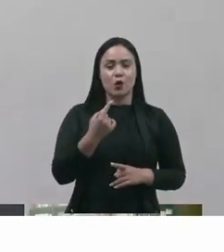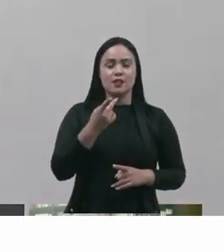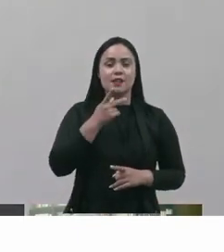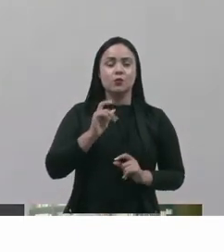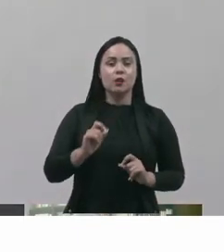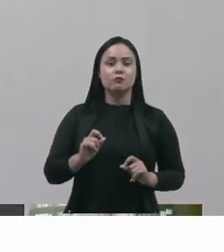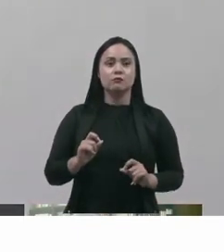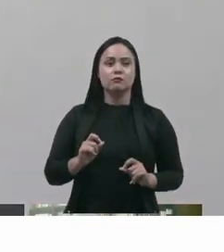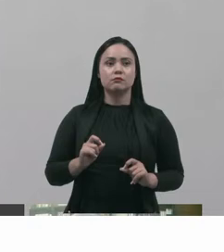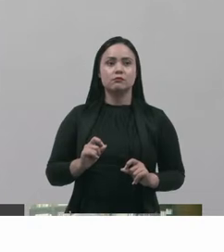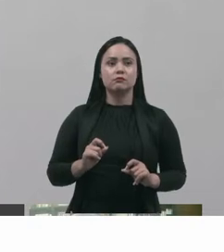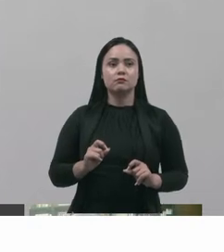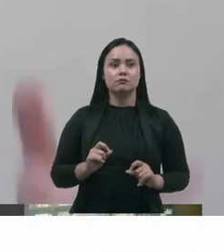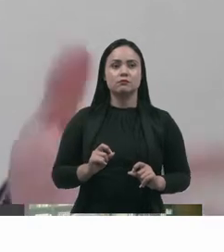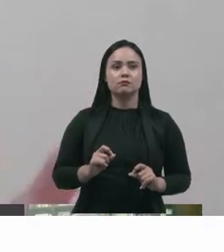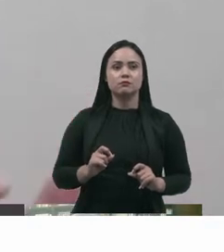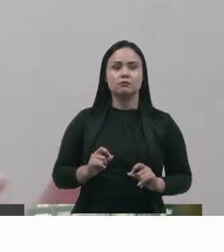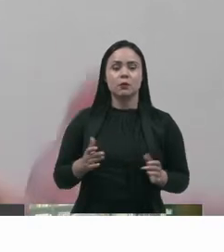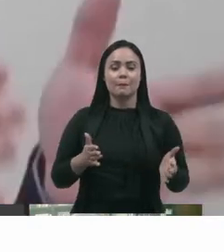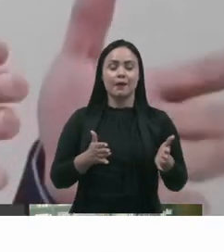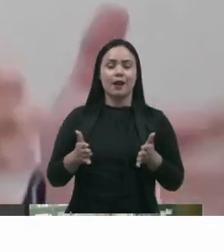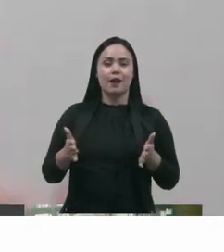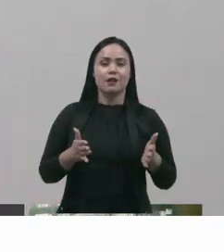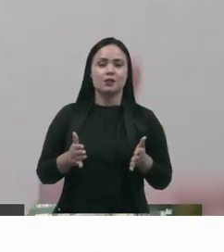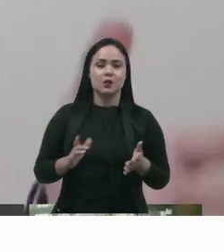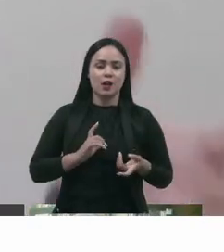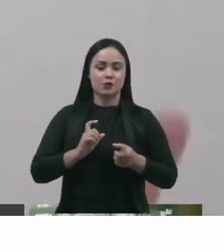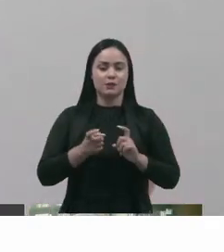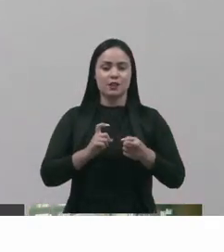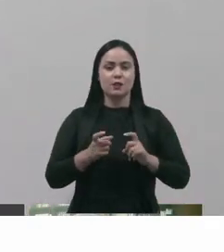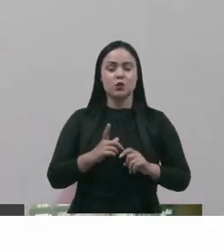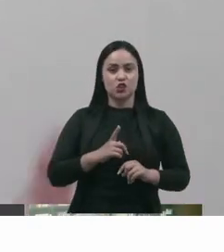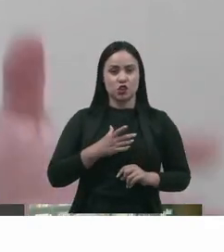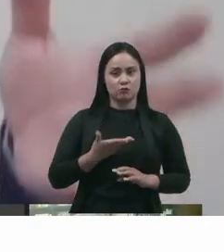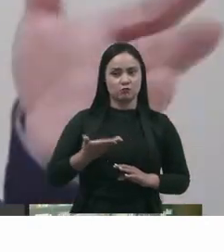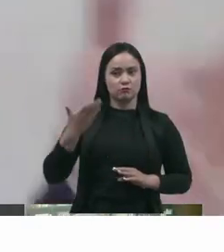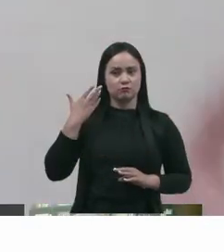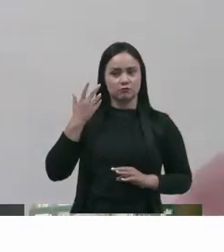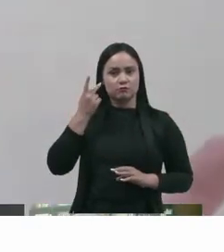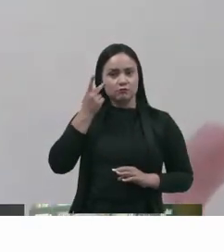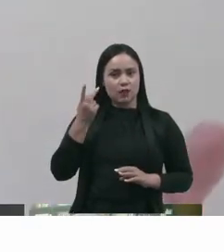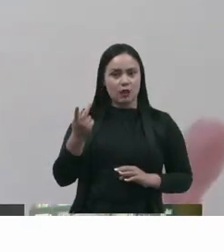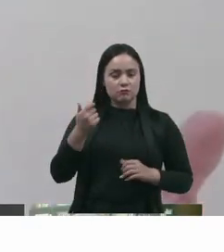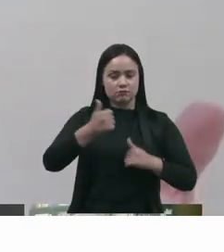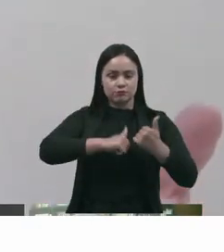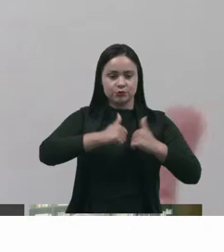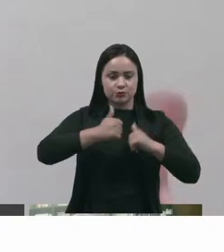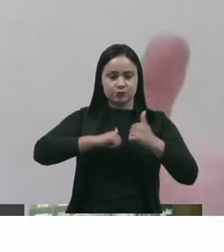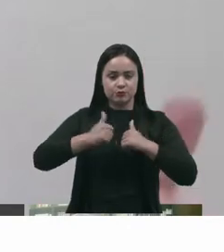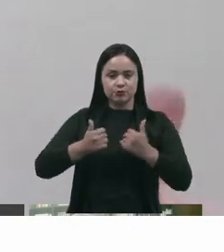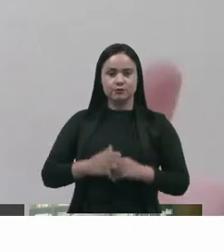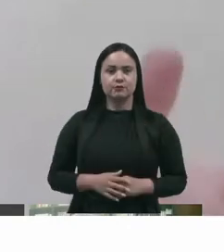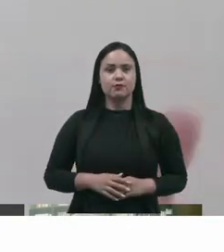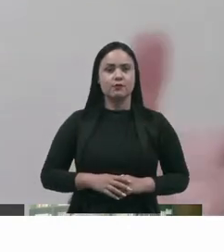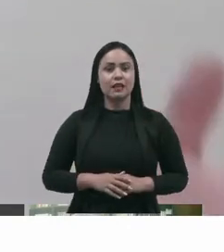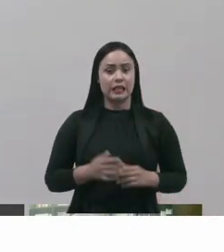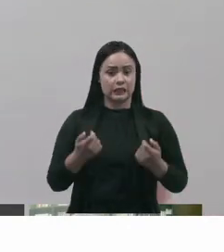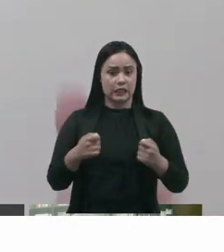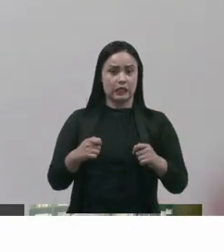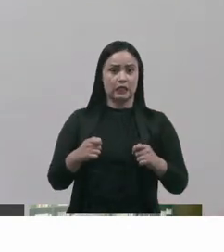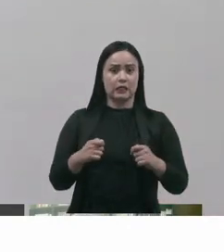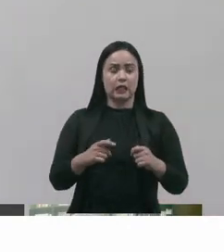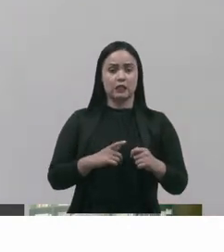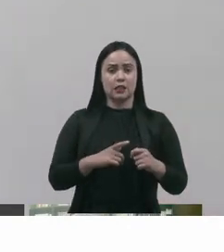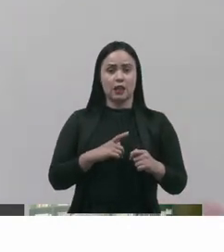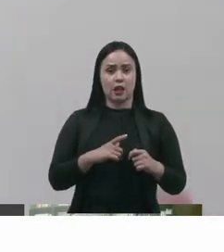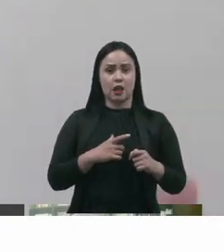dizendo que o prazo que a administração tinha para apurar a eventual necessidade de punir